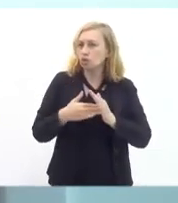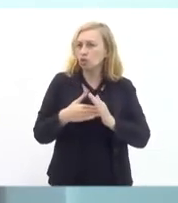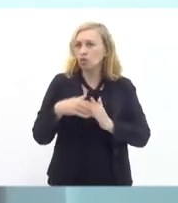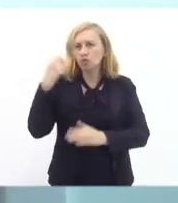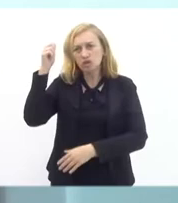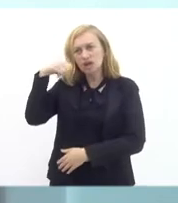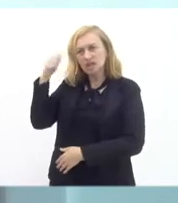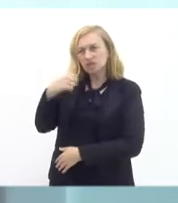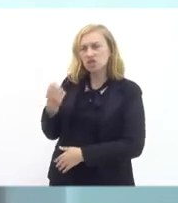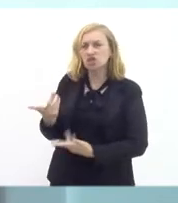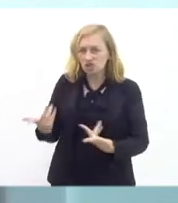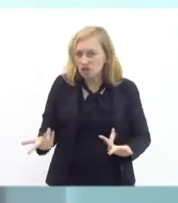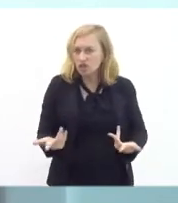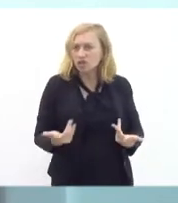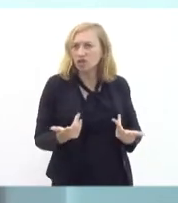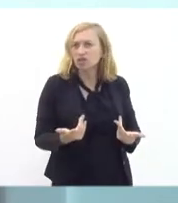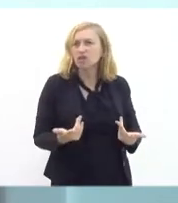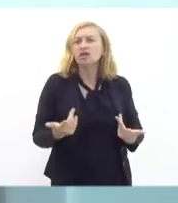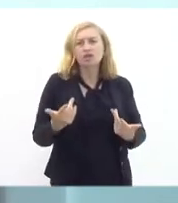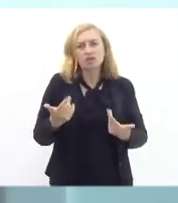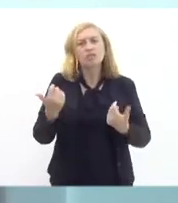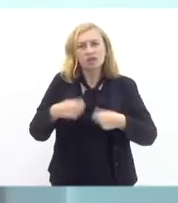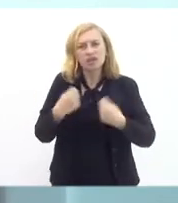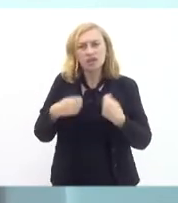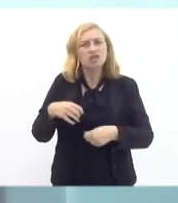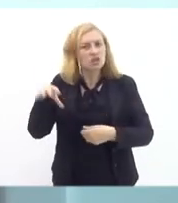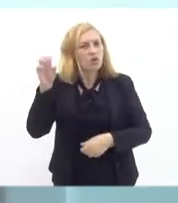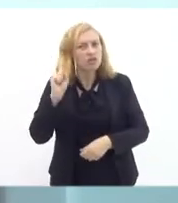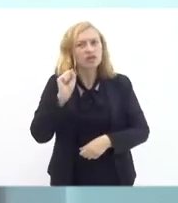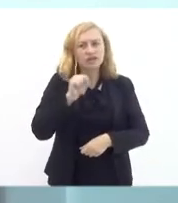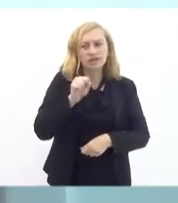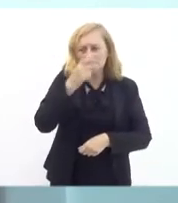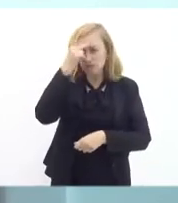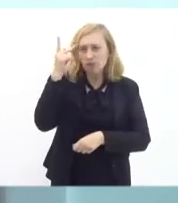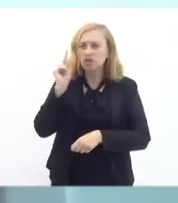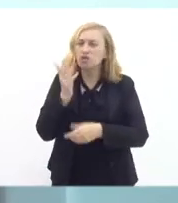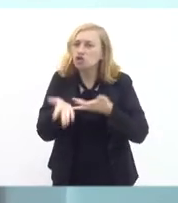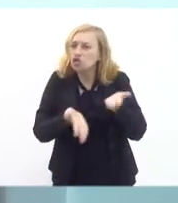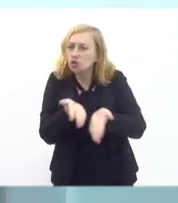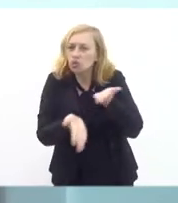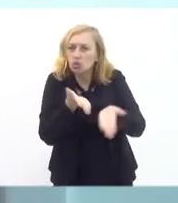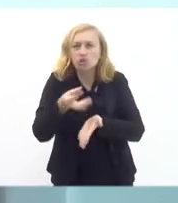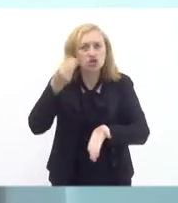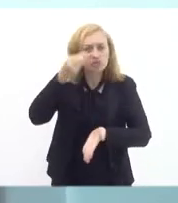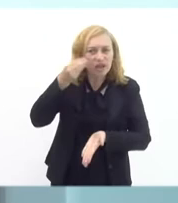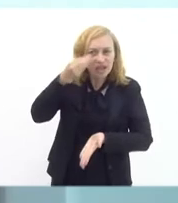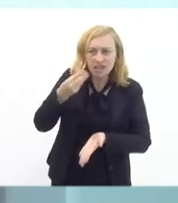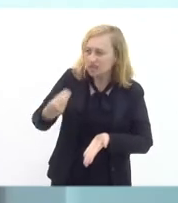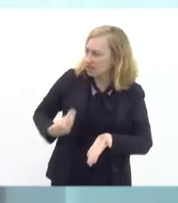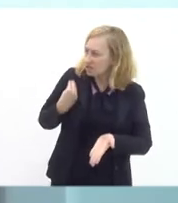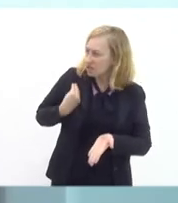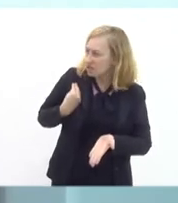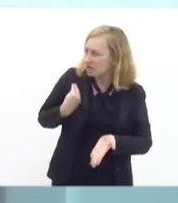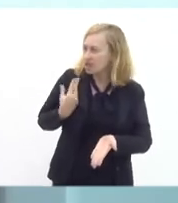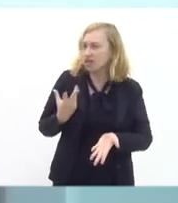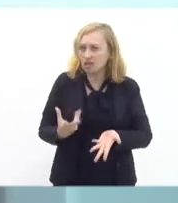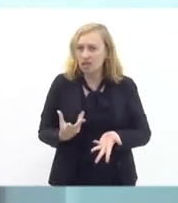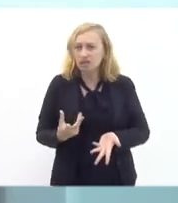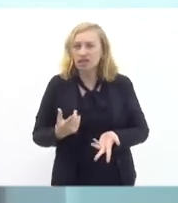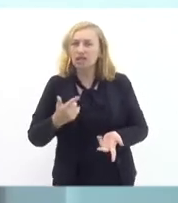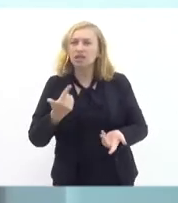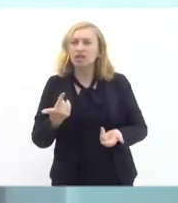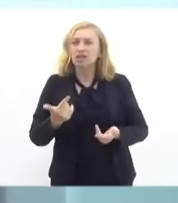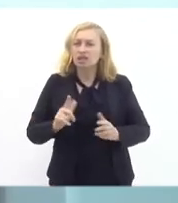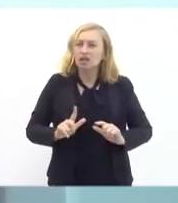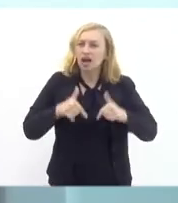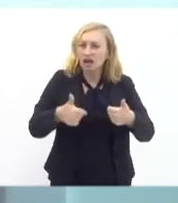artistas, todos os cenários, né? A gente tem que ouvir, sim, os protetores, né? A experiência de vida, o sofrimento que eles têm, tem que servir de exemplo para que a gente tome uma